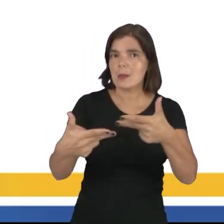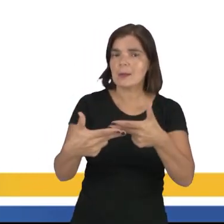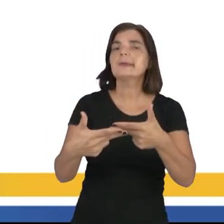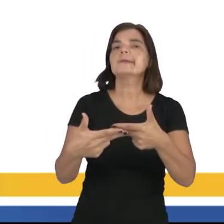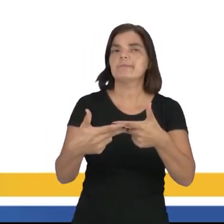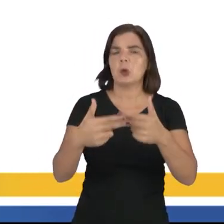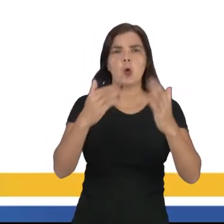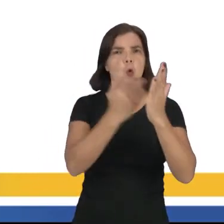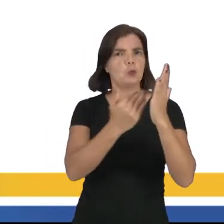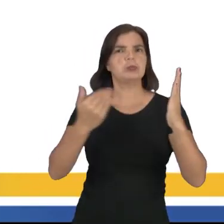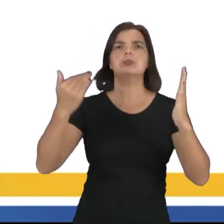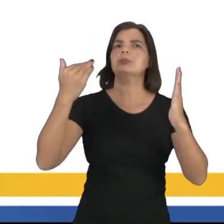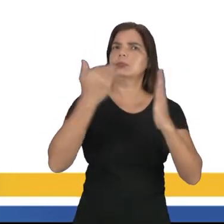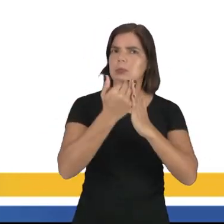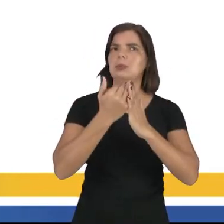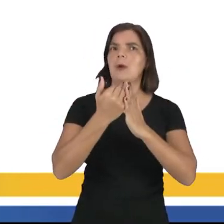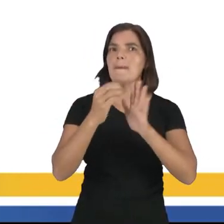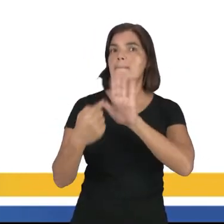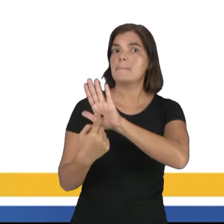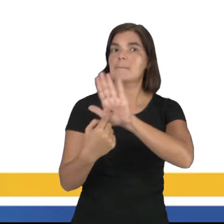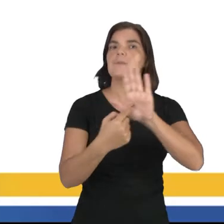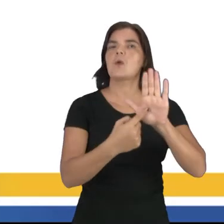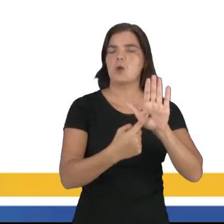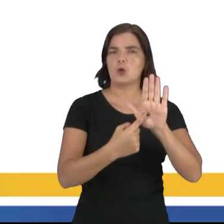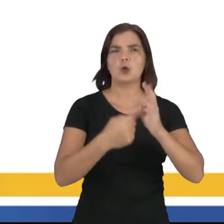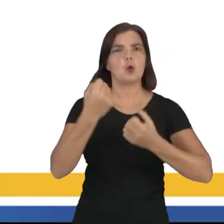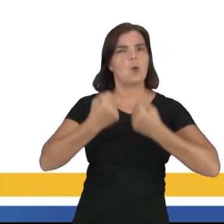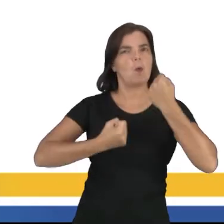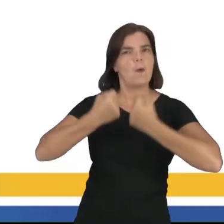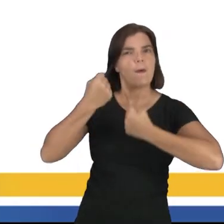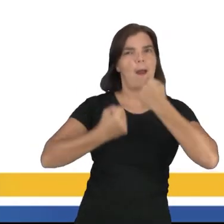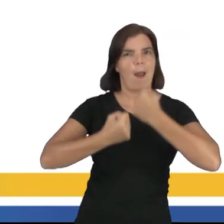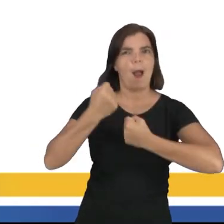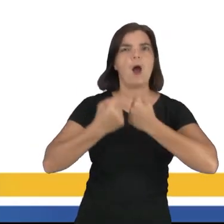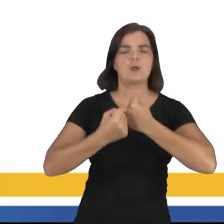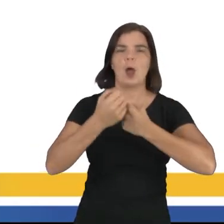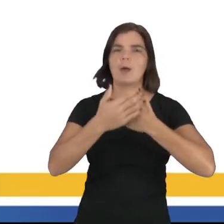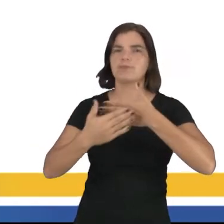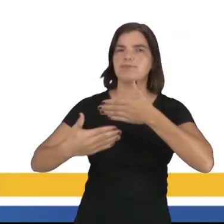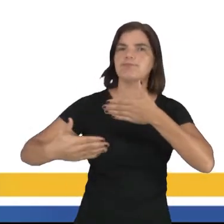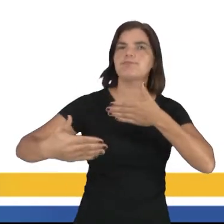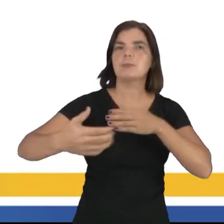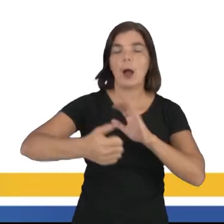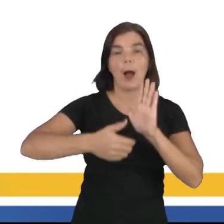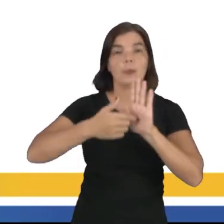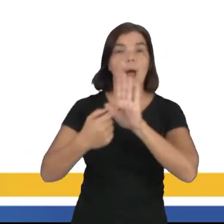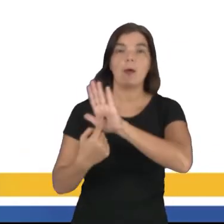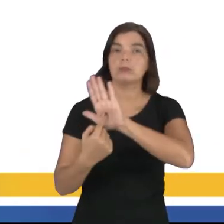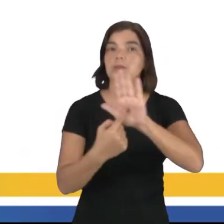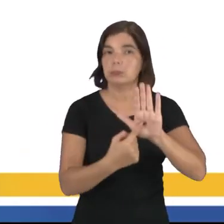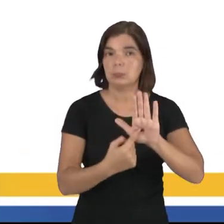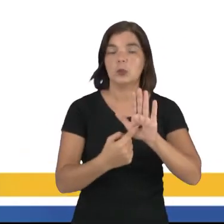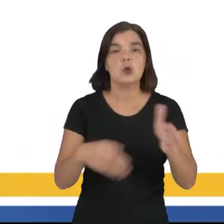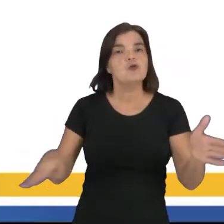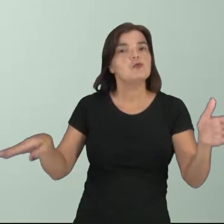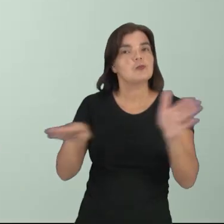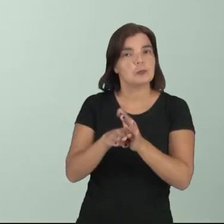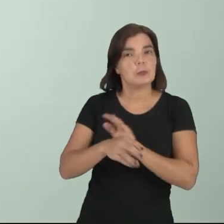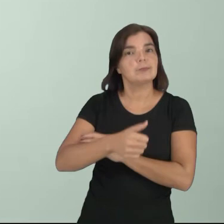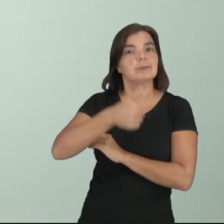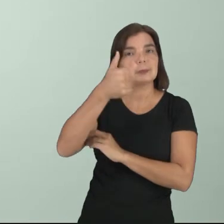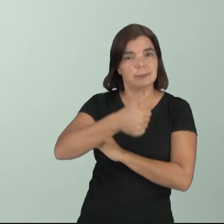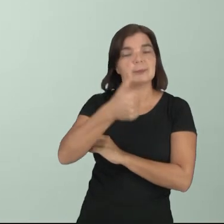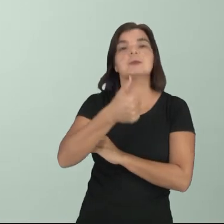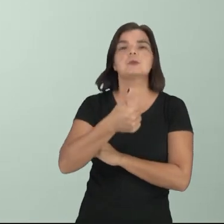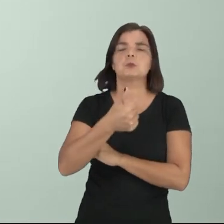produto, enaltecer um produto, mostrar que esse carro ele está à frente, como a própria frase disse, chegou na